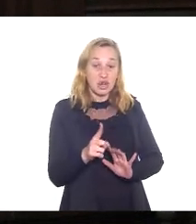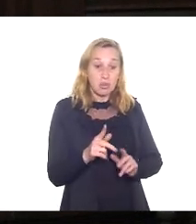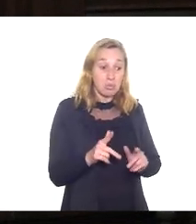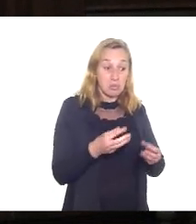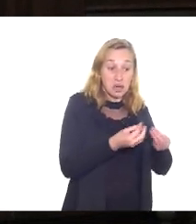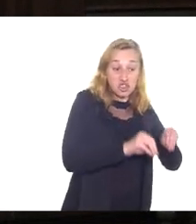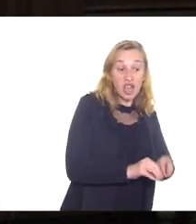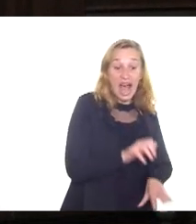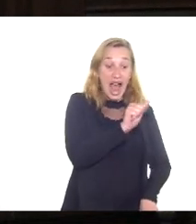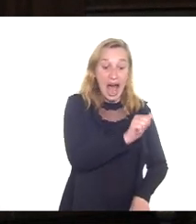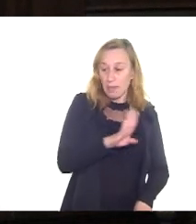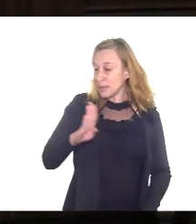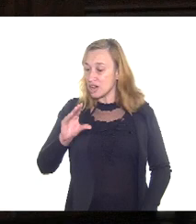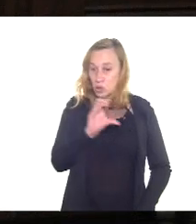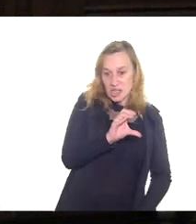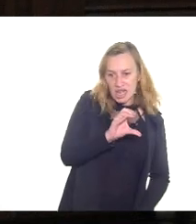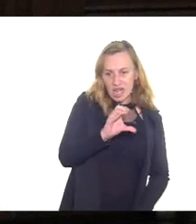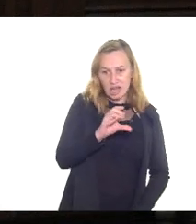B ou C,